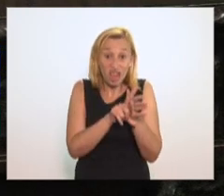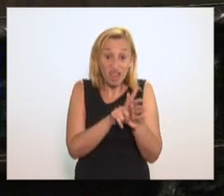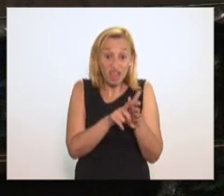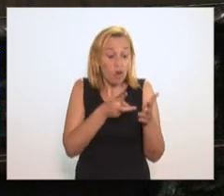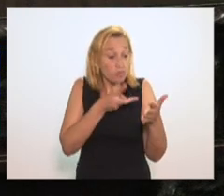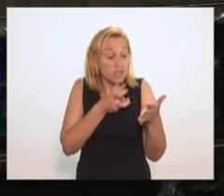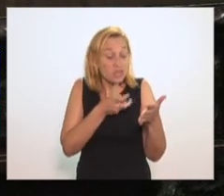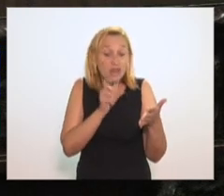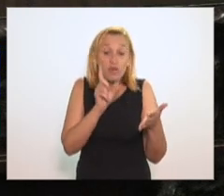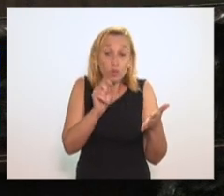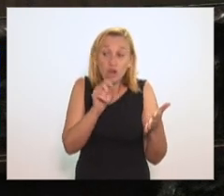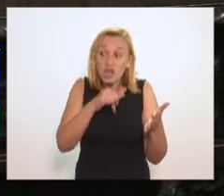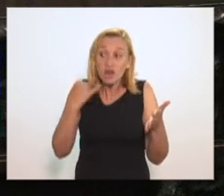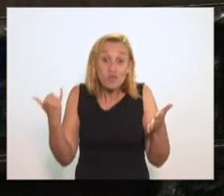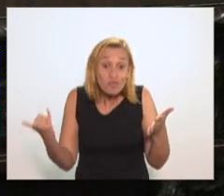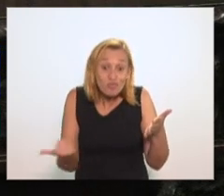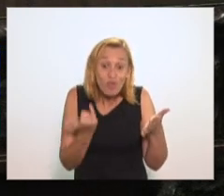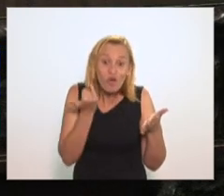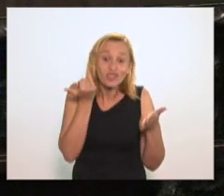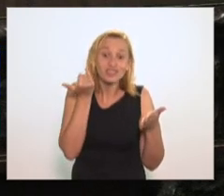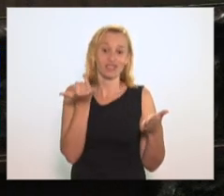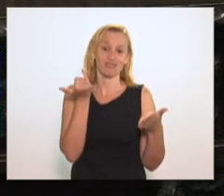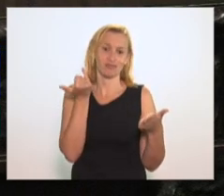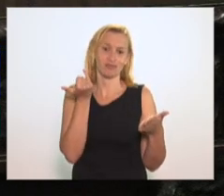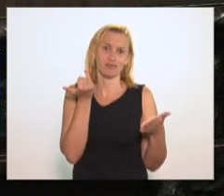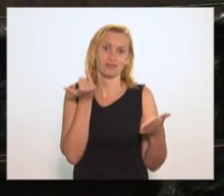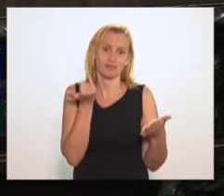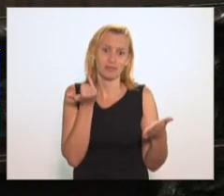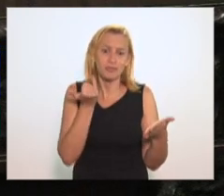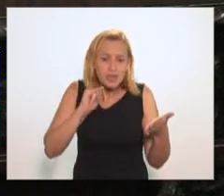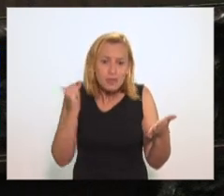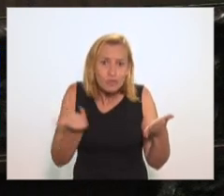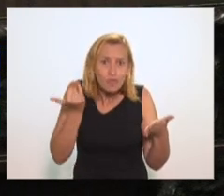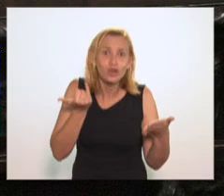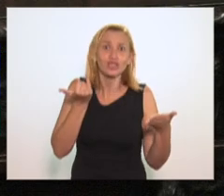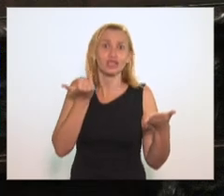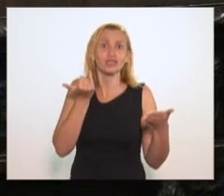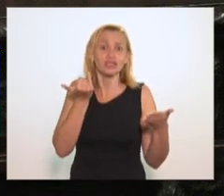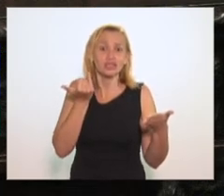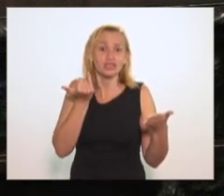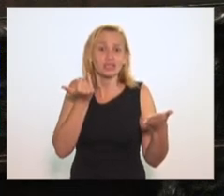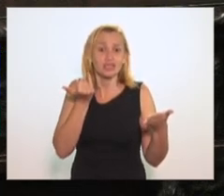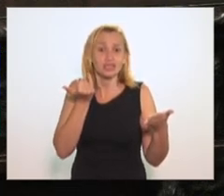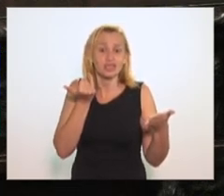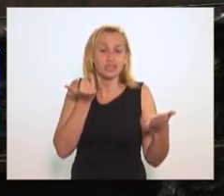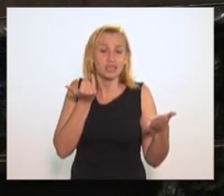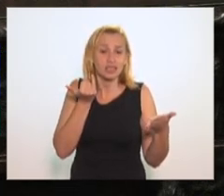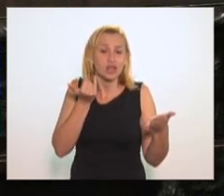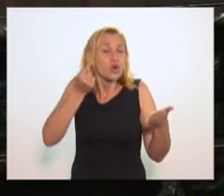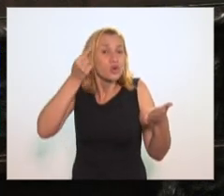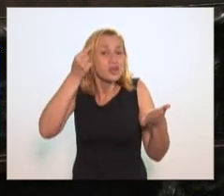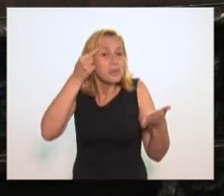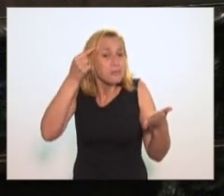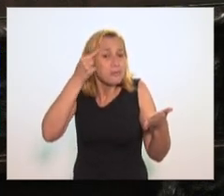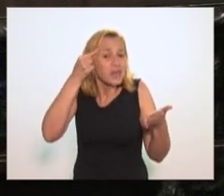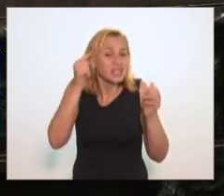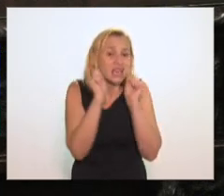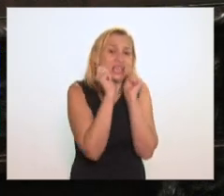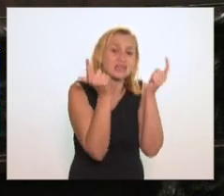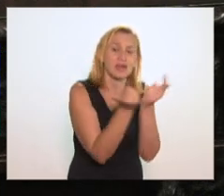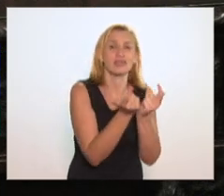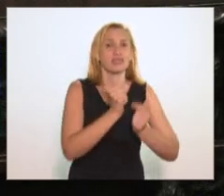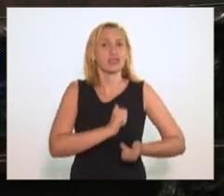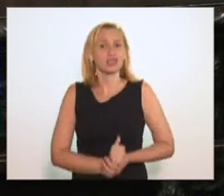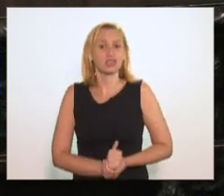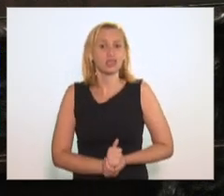uma importante uma importante vertente do que pensa a Assembleia Legislativa